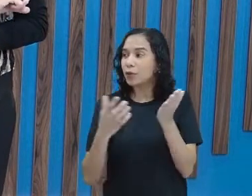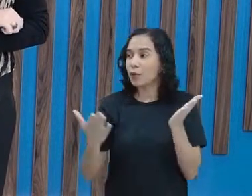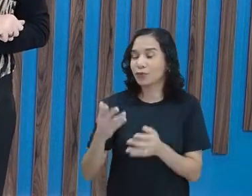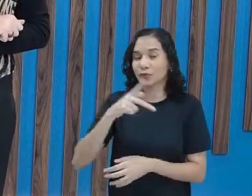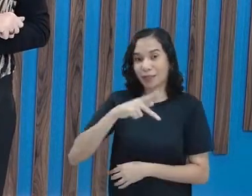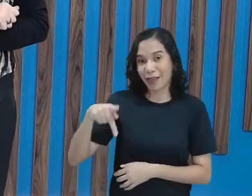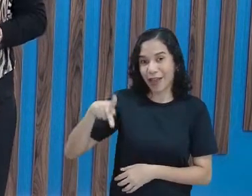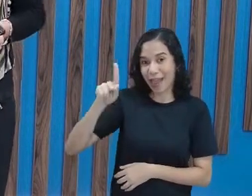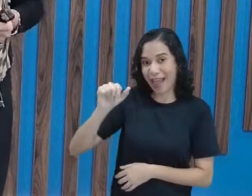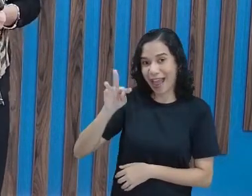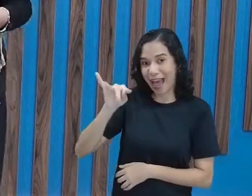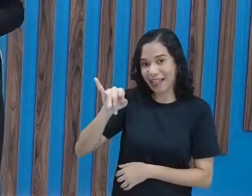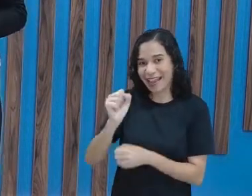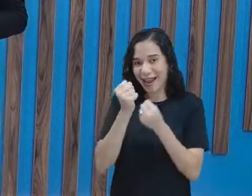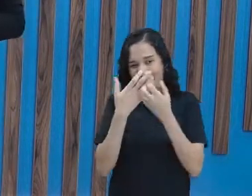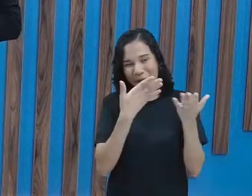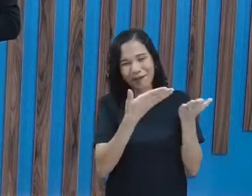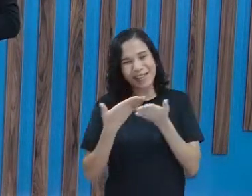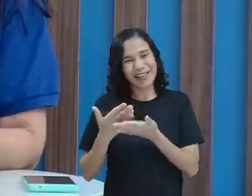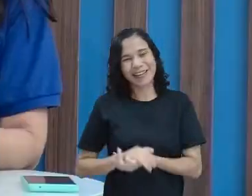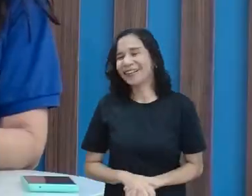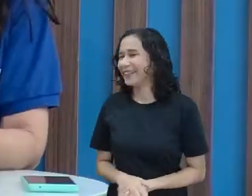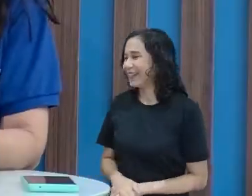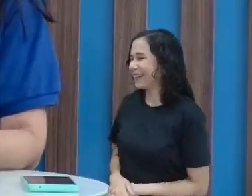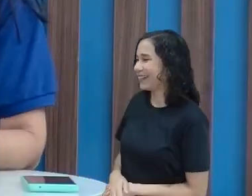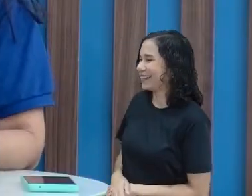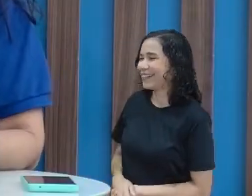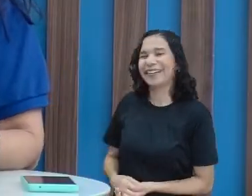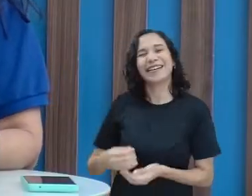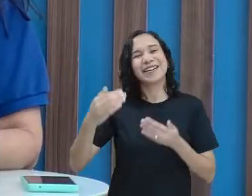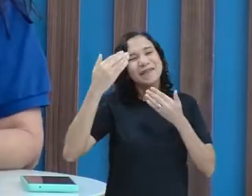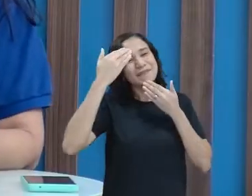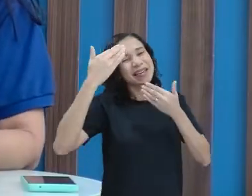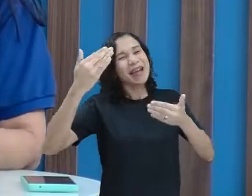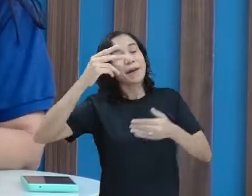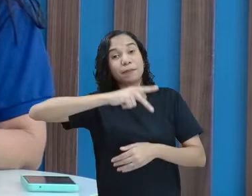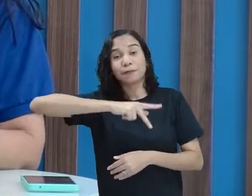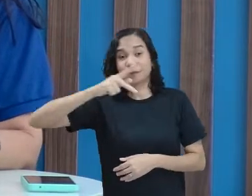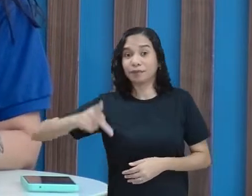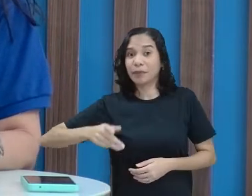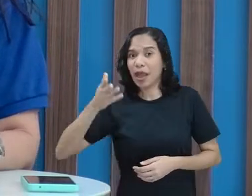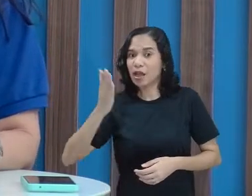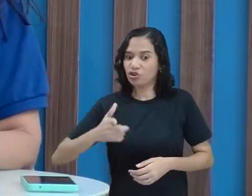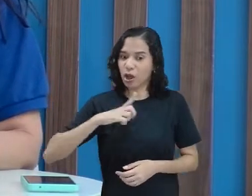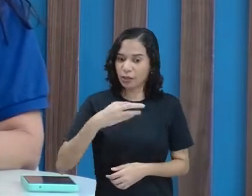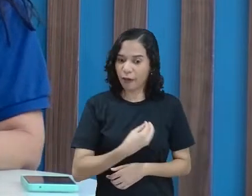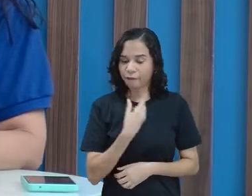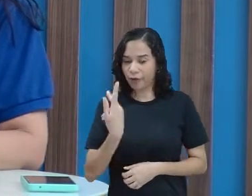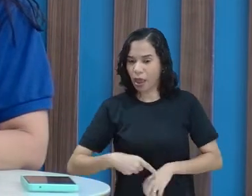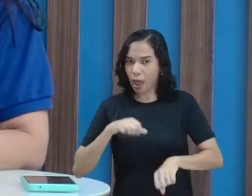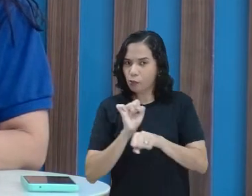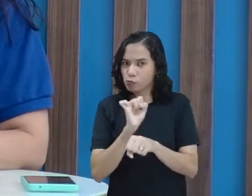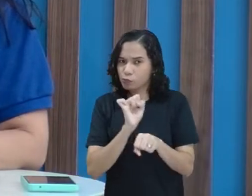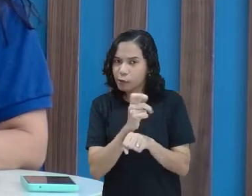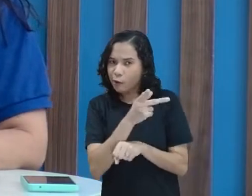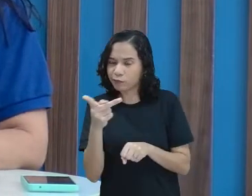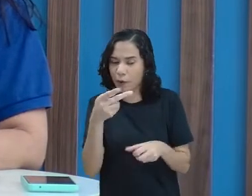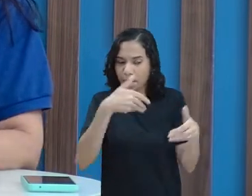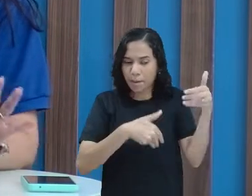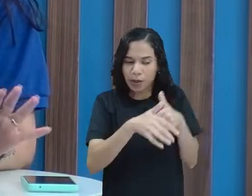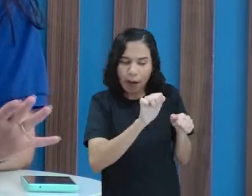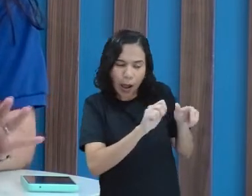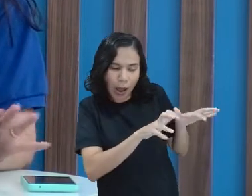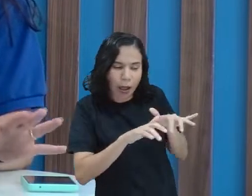professora Kátia. Bem-vinda, professora Kátia. Obrigada, professora Keise. Já estou aqui aguardando a participação de todos